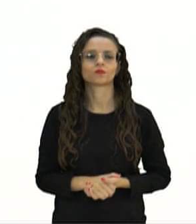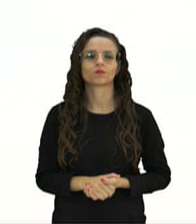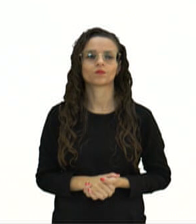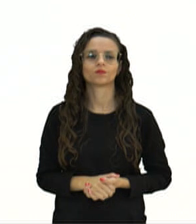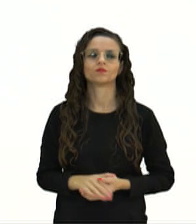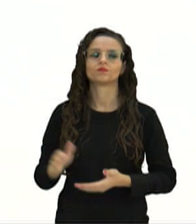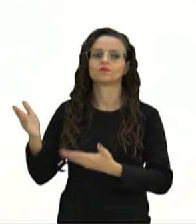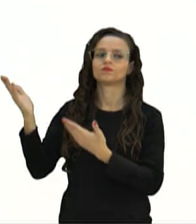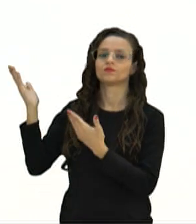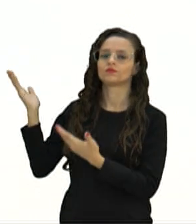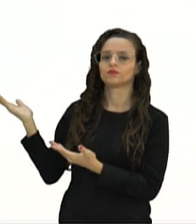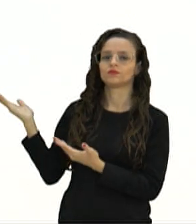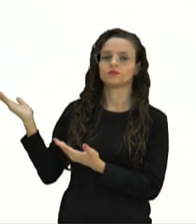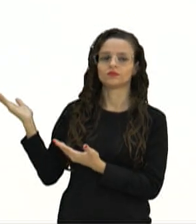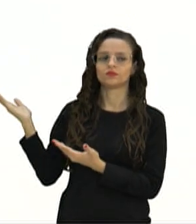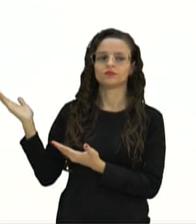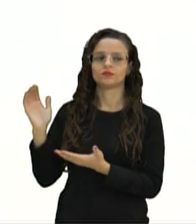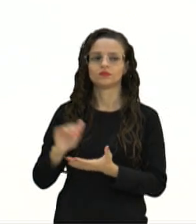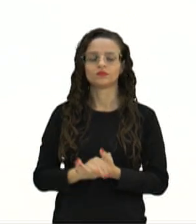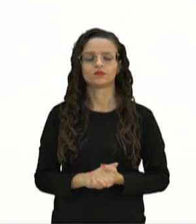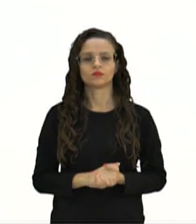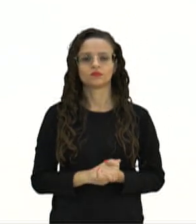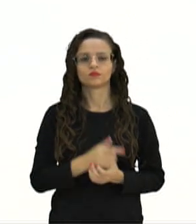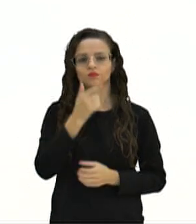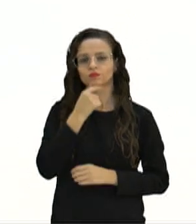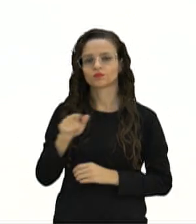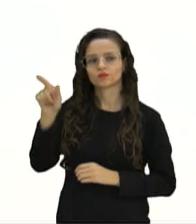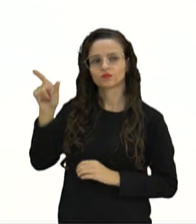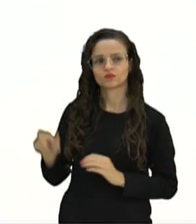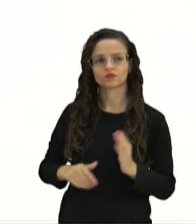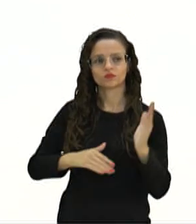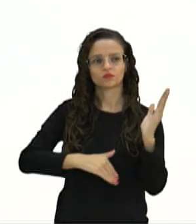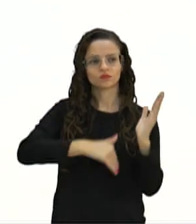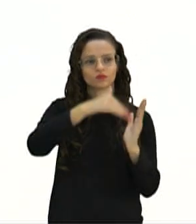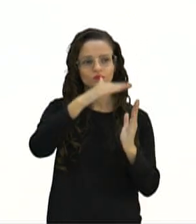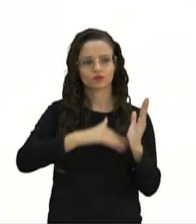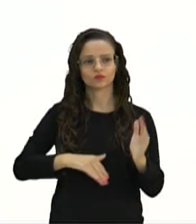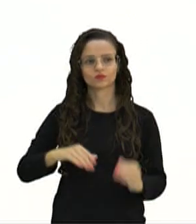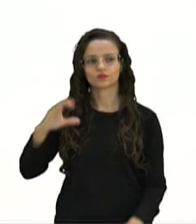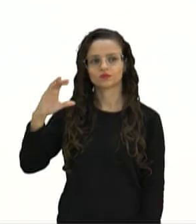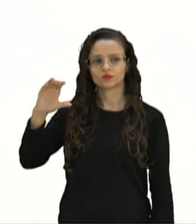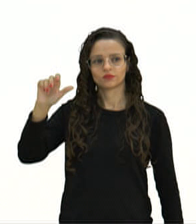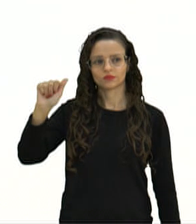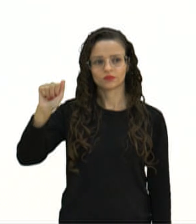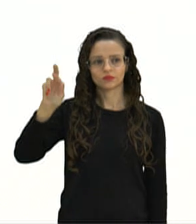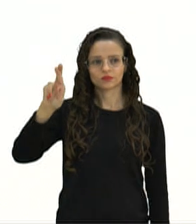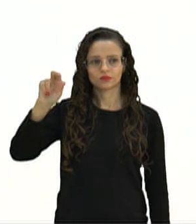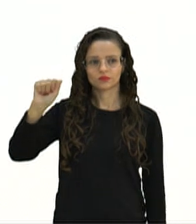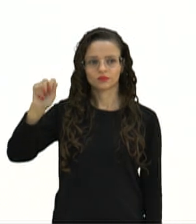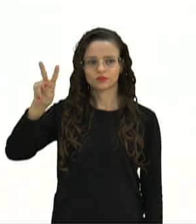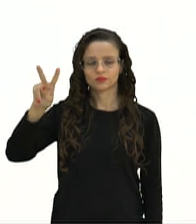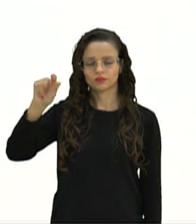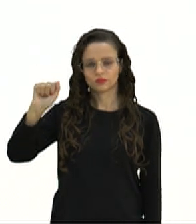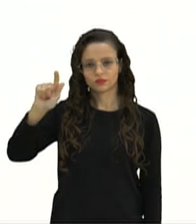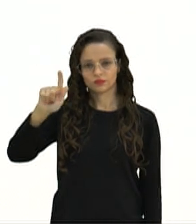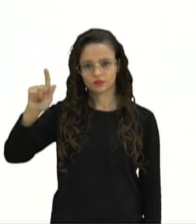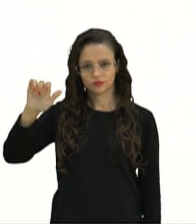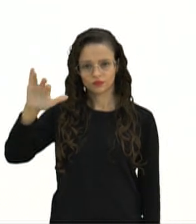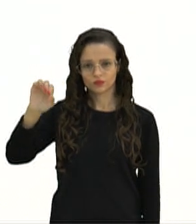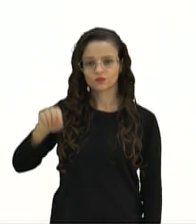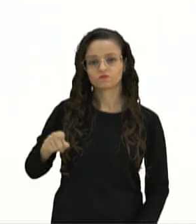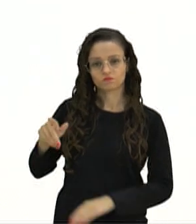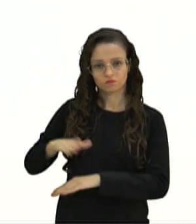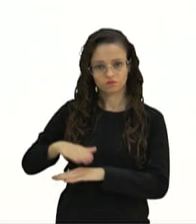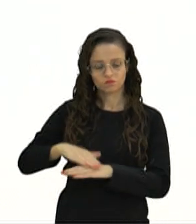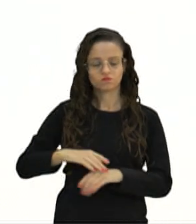Aqui temos este pintor que se chama o Caravaggio, que ele pintou essas duas